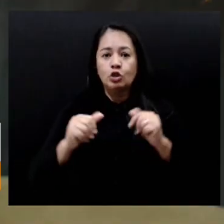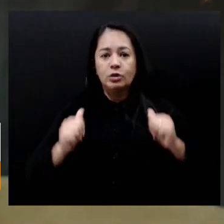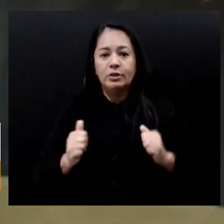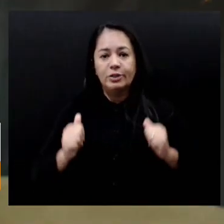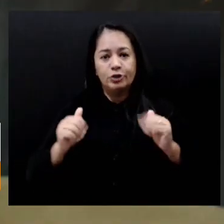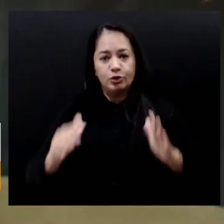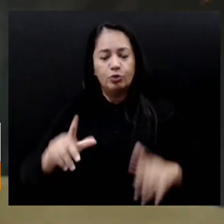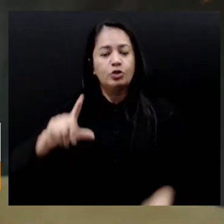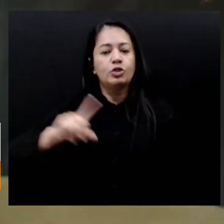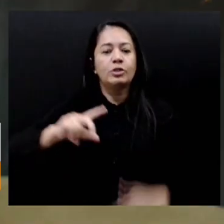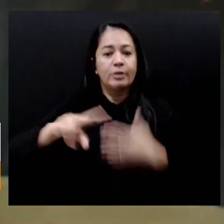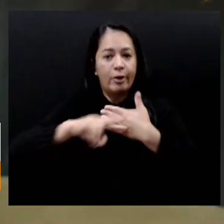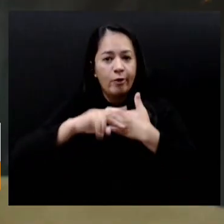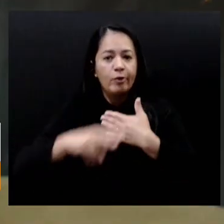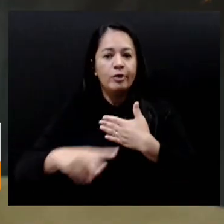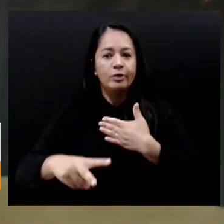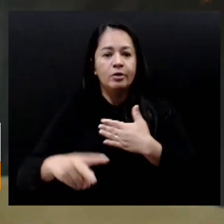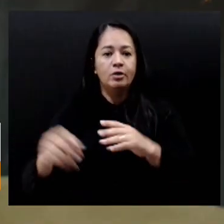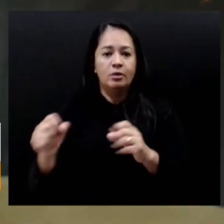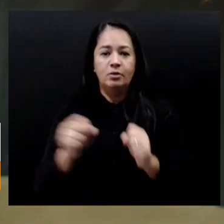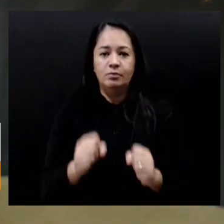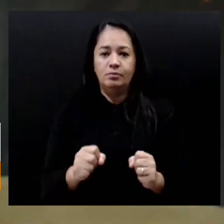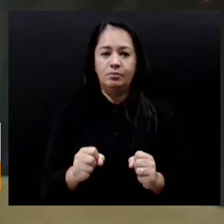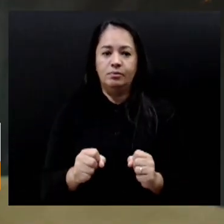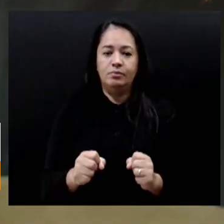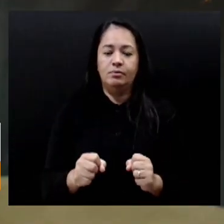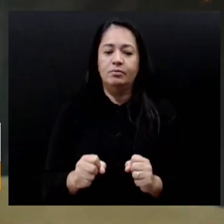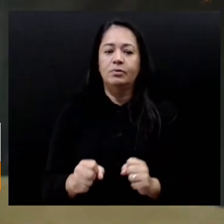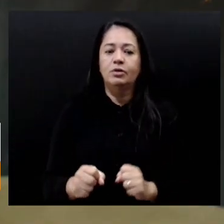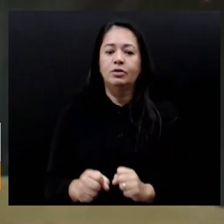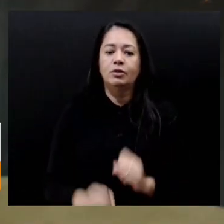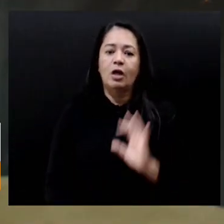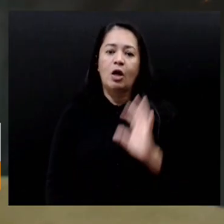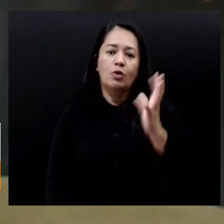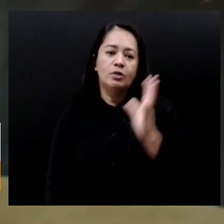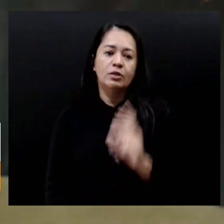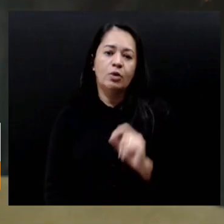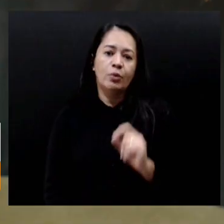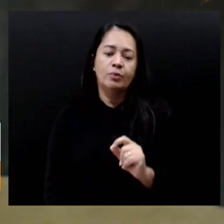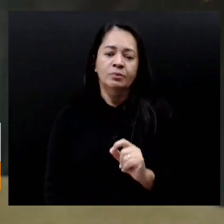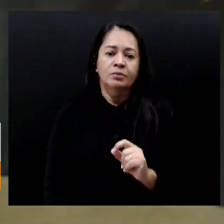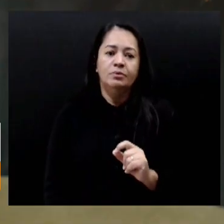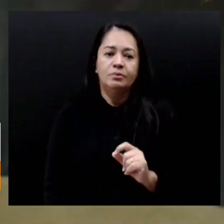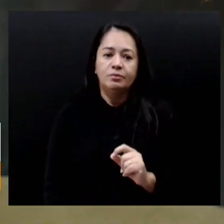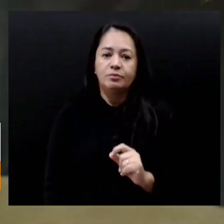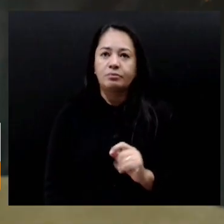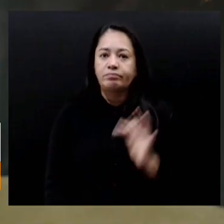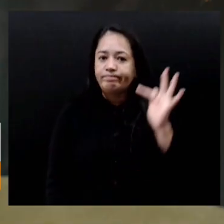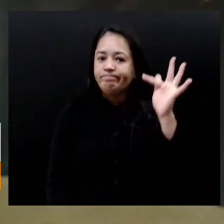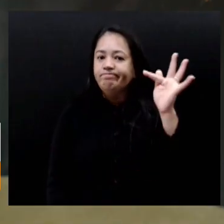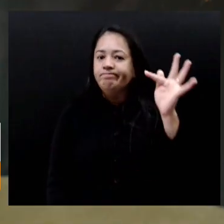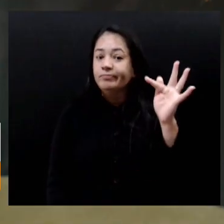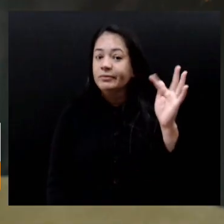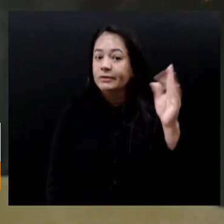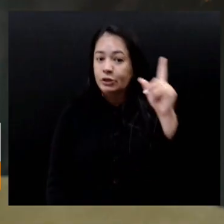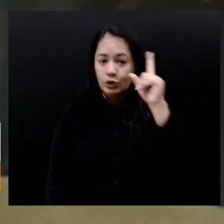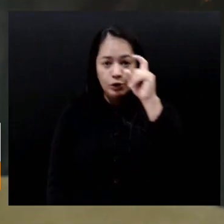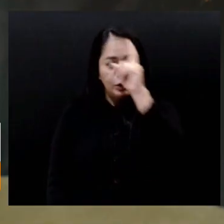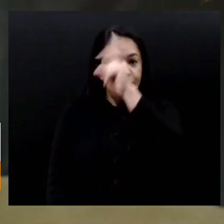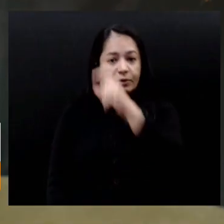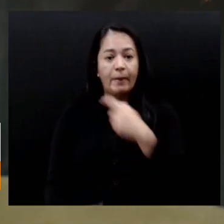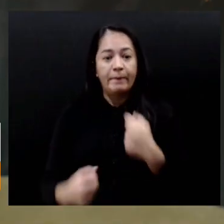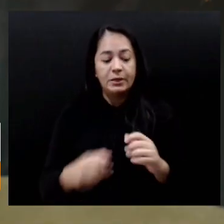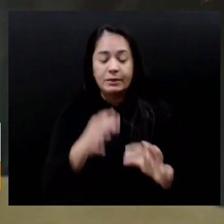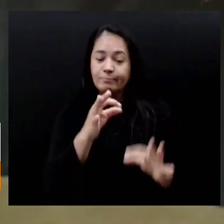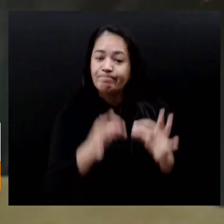consequência pode trazer para você aí um futuro bem delicado, vai ter que responder na justiça